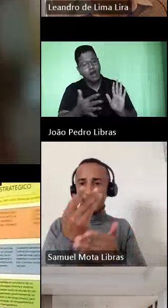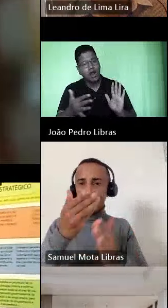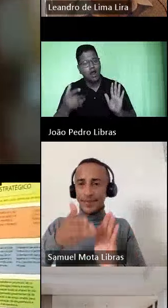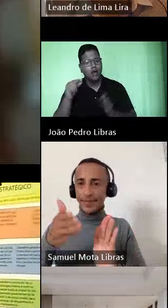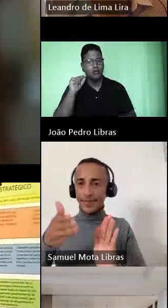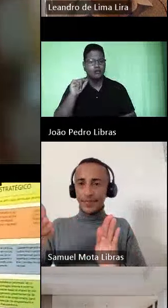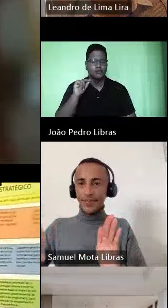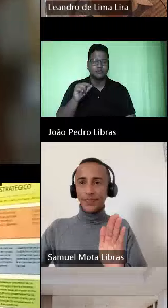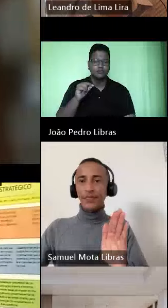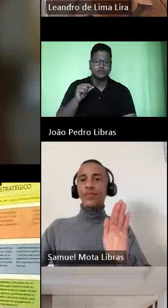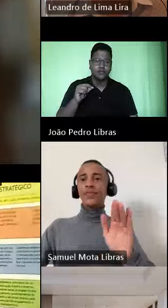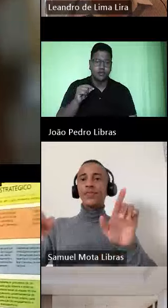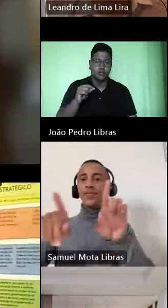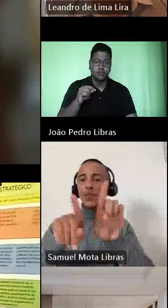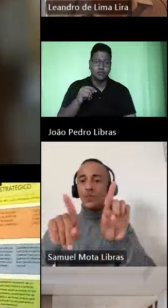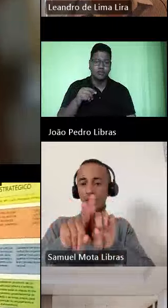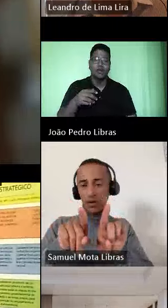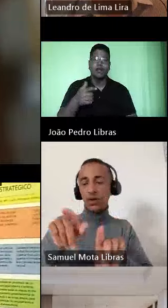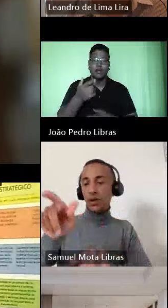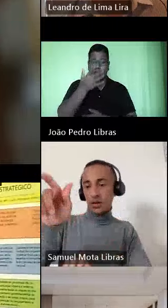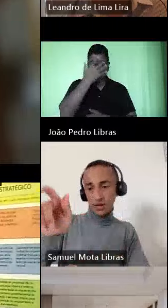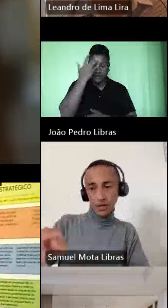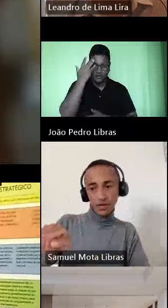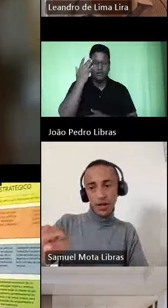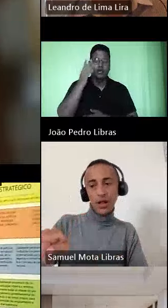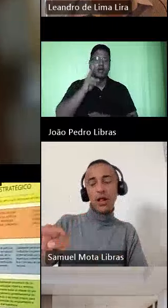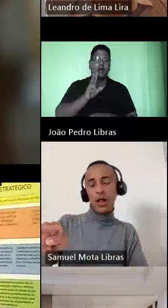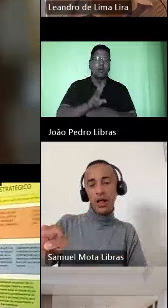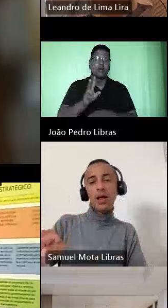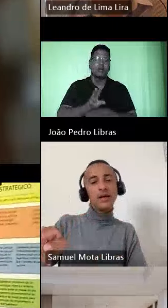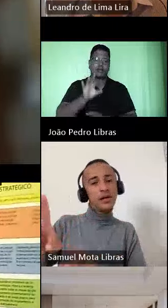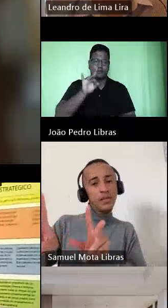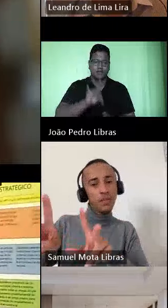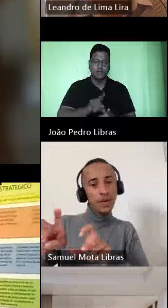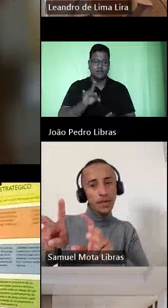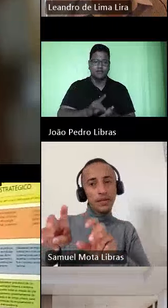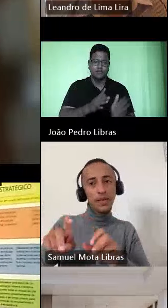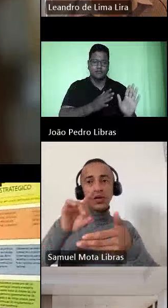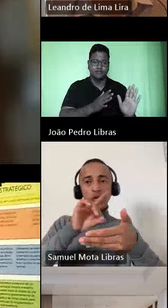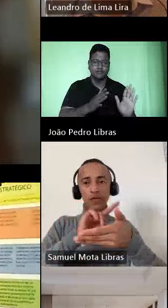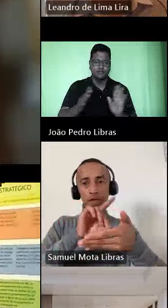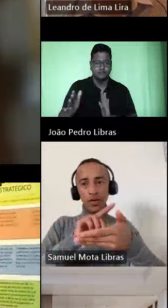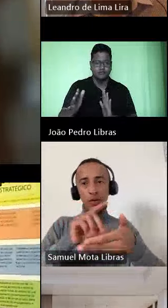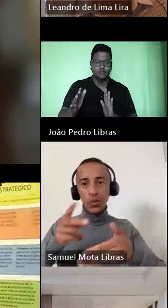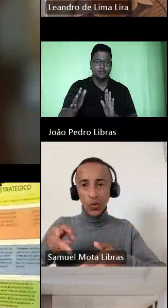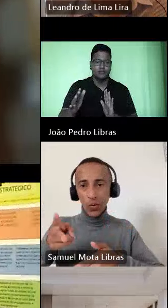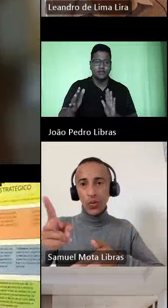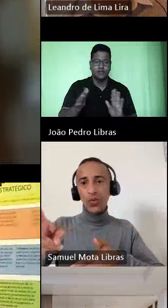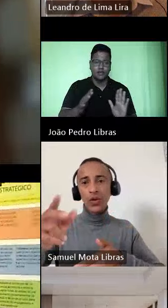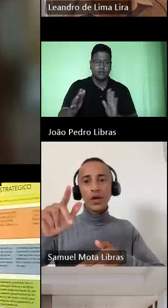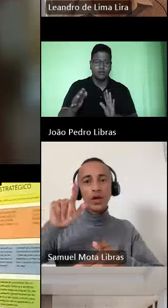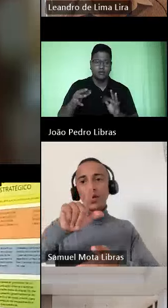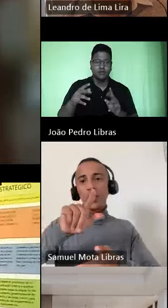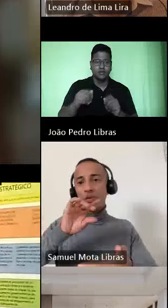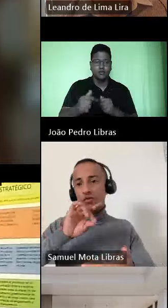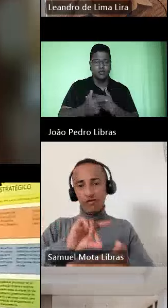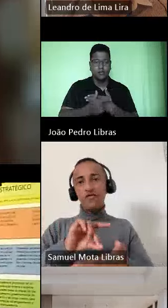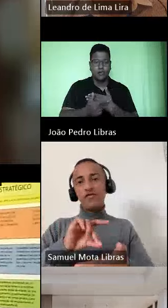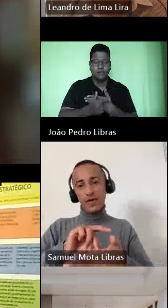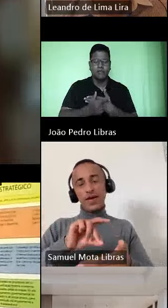resguardar o gestor né de que ele percebeu e conduziu rumo e conseguiu seguir a tempo assim então é reforçar esse papel de